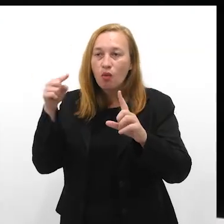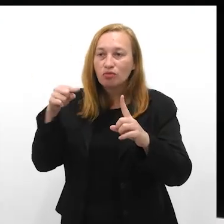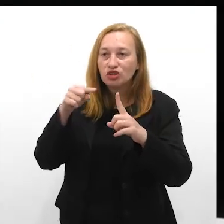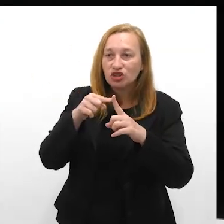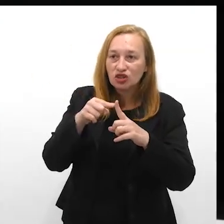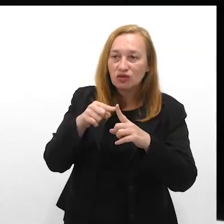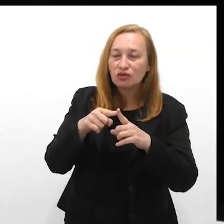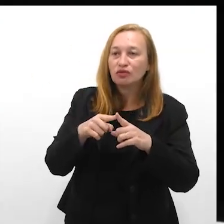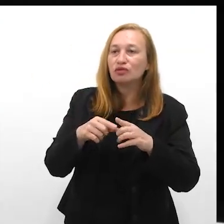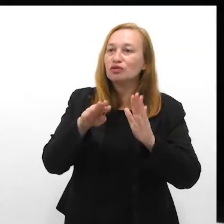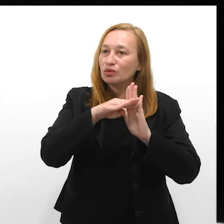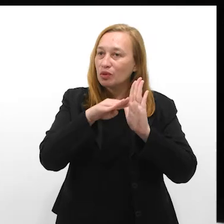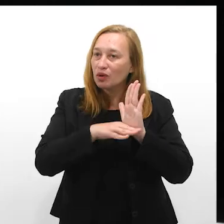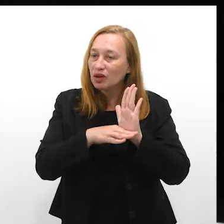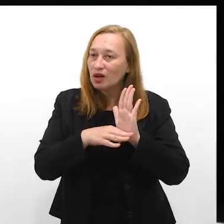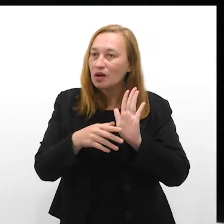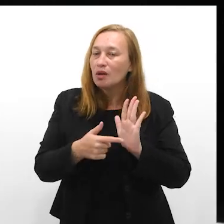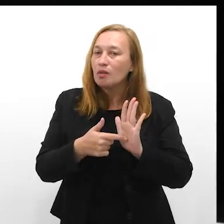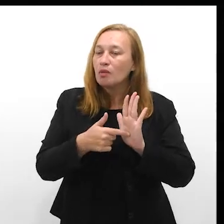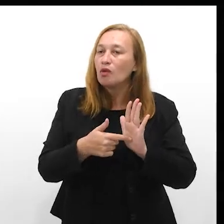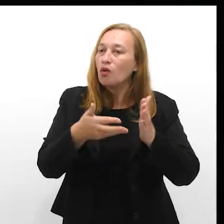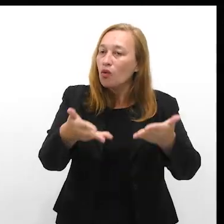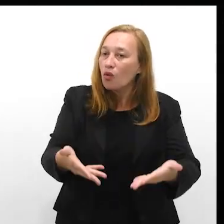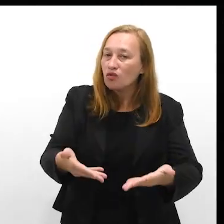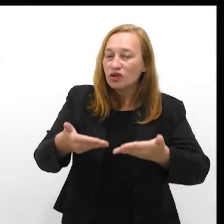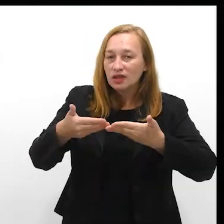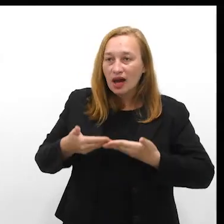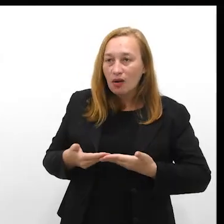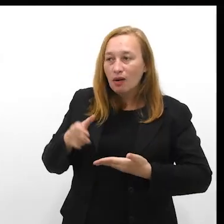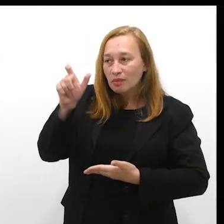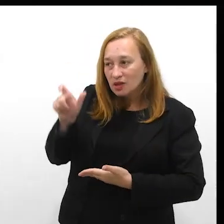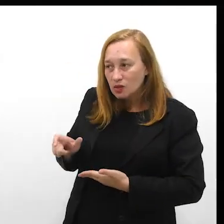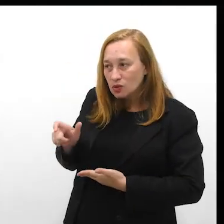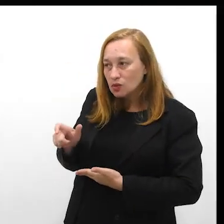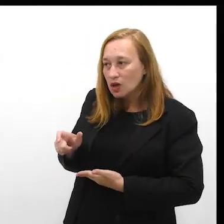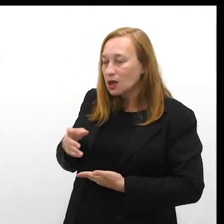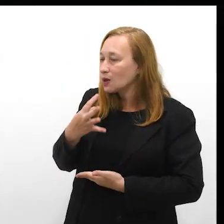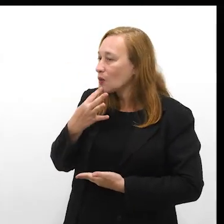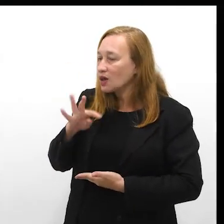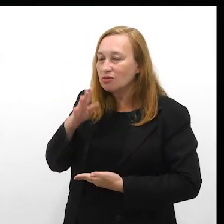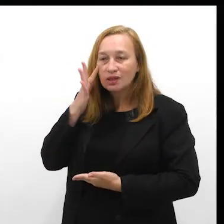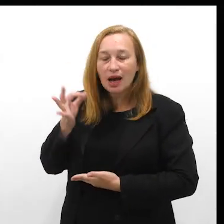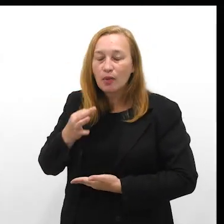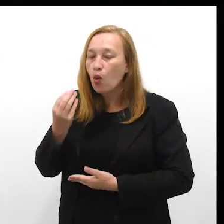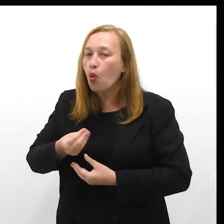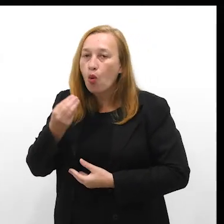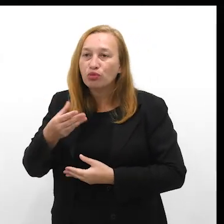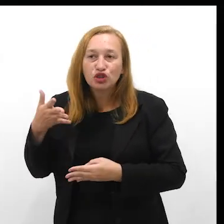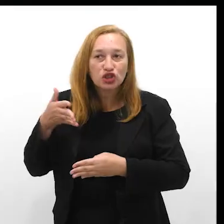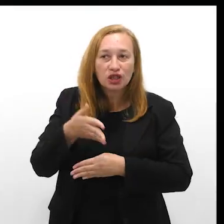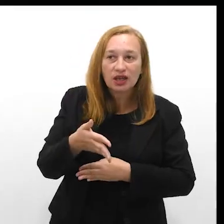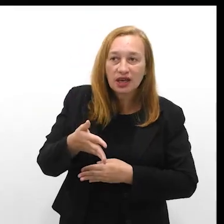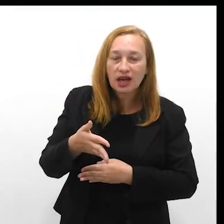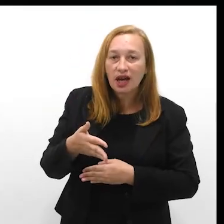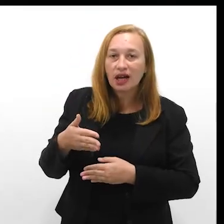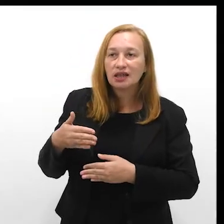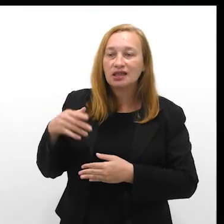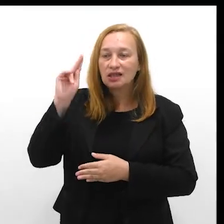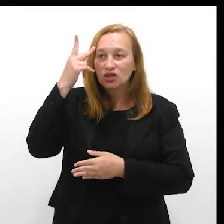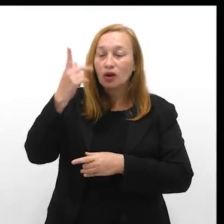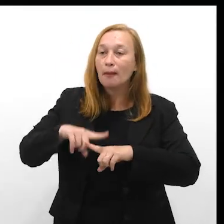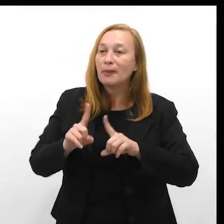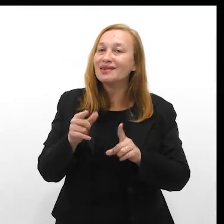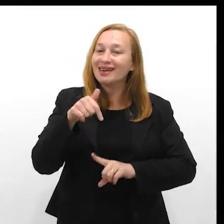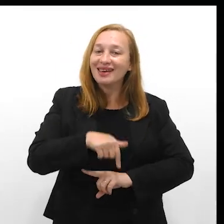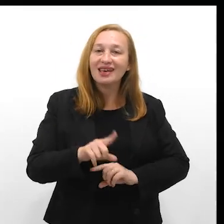objetivo, repito, do programa é justamente trazer aquele que não conhece, que não sabe como chegar, né? Como trilhar